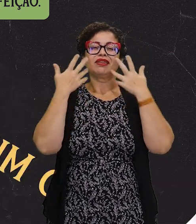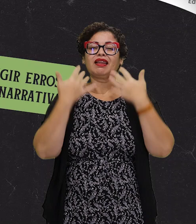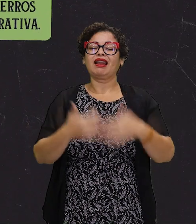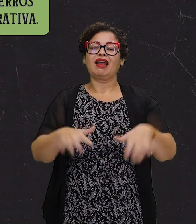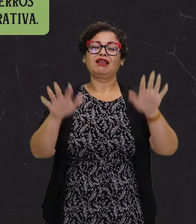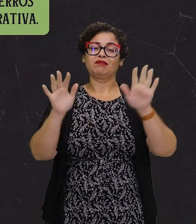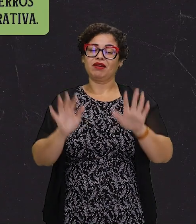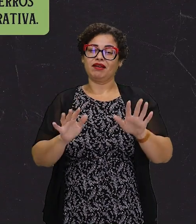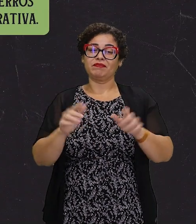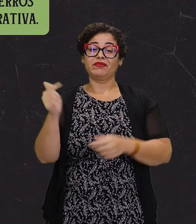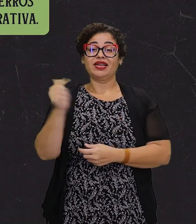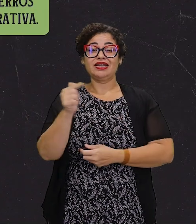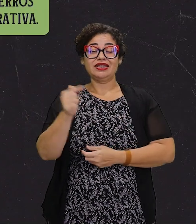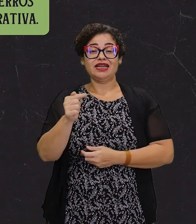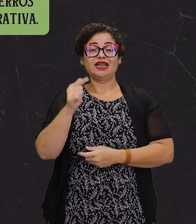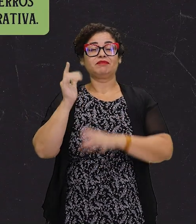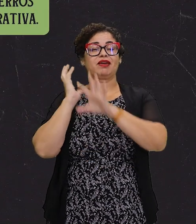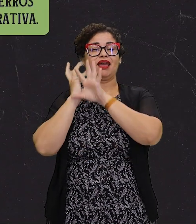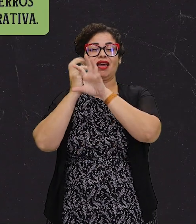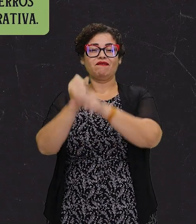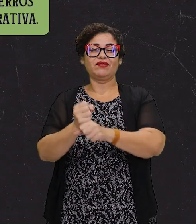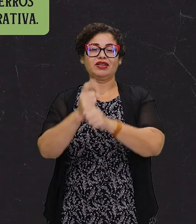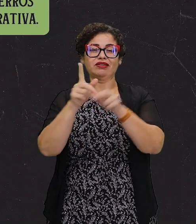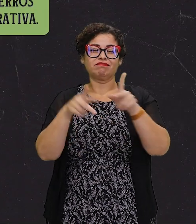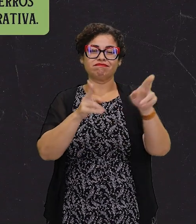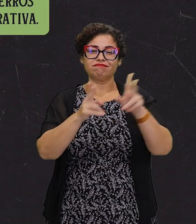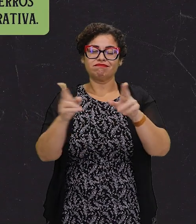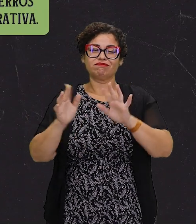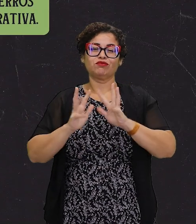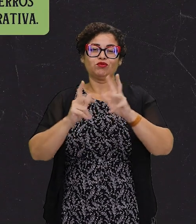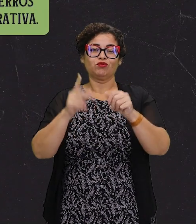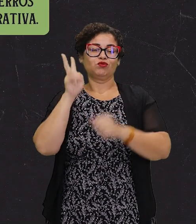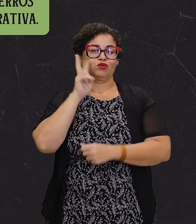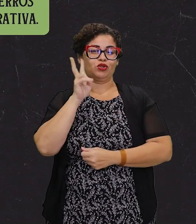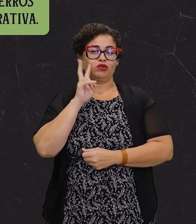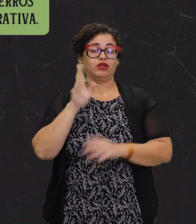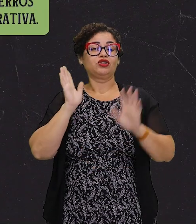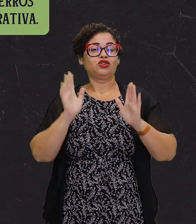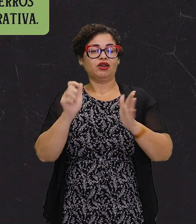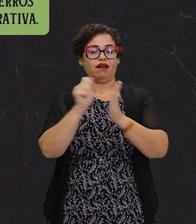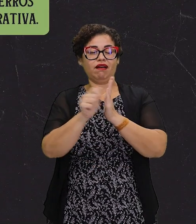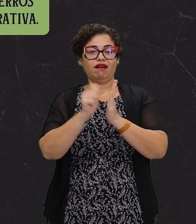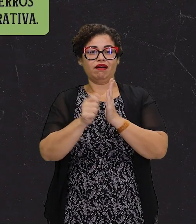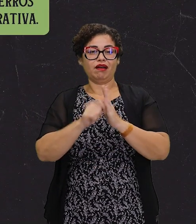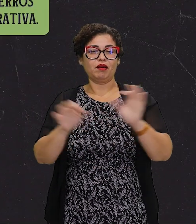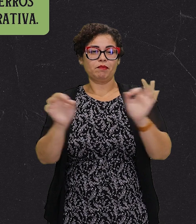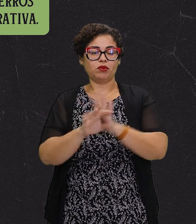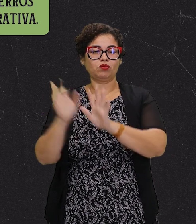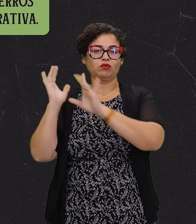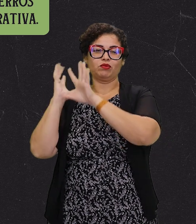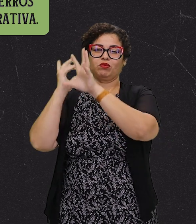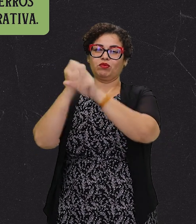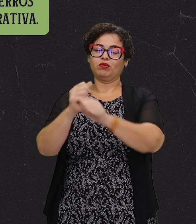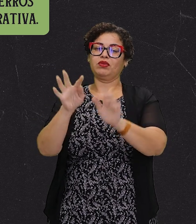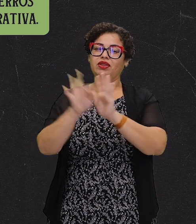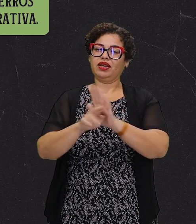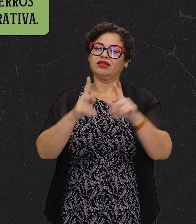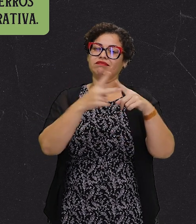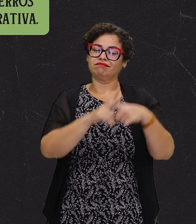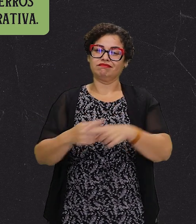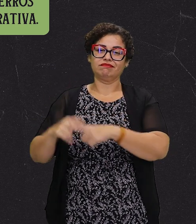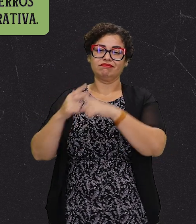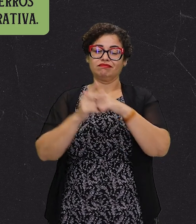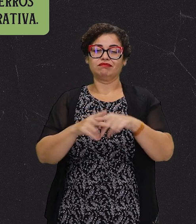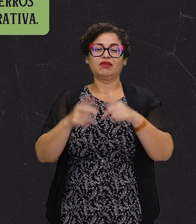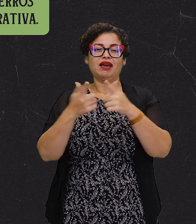naturalmente. Sétimo, revise e edite. Após terminar o rascunho, revise o texto para